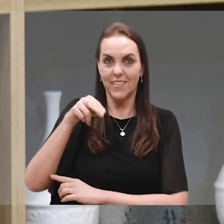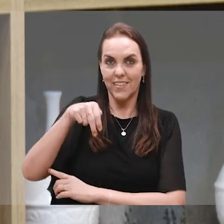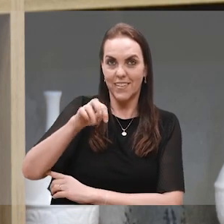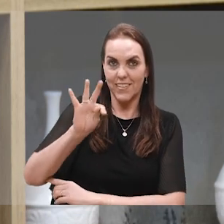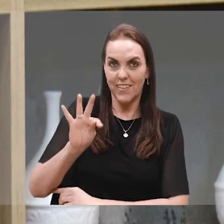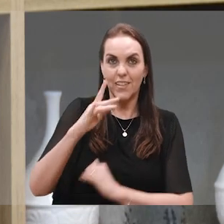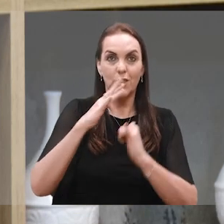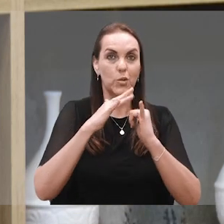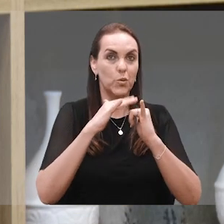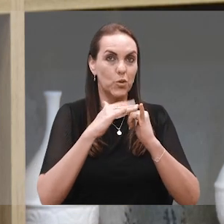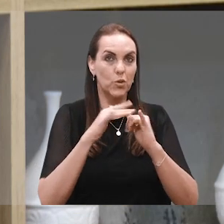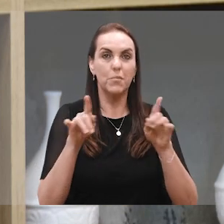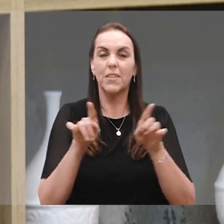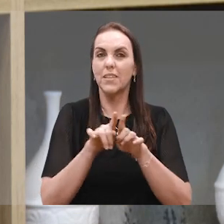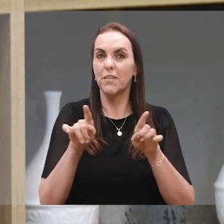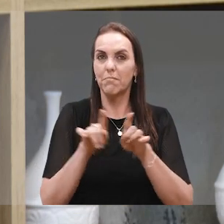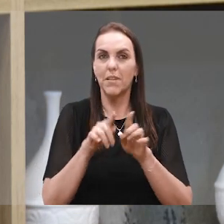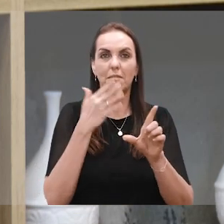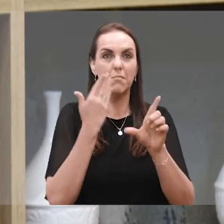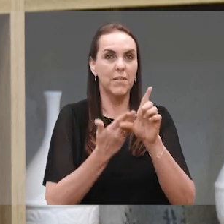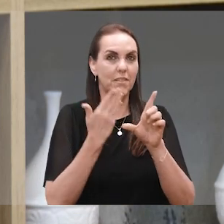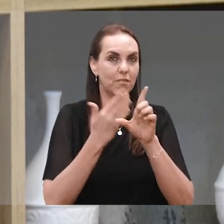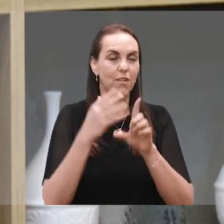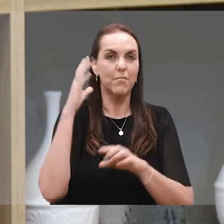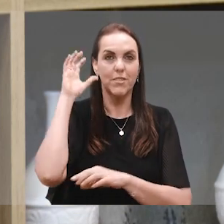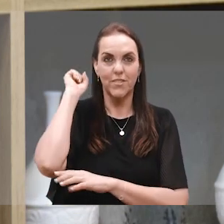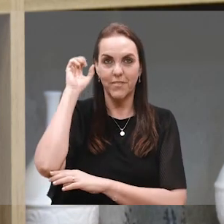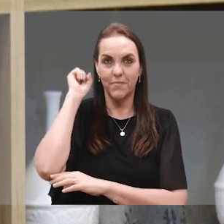da Claro Net, seja pelo YouTube e